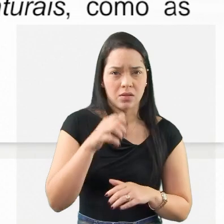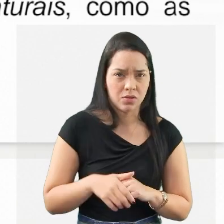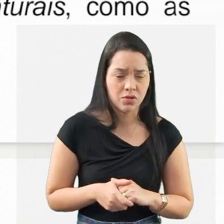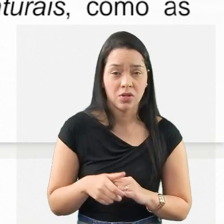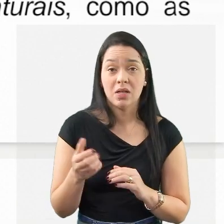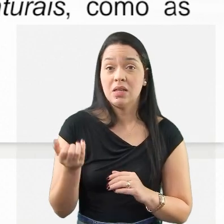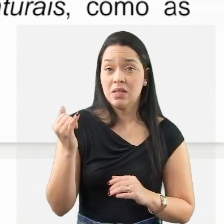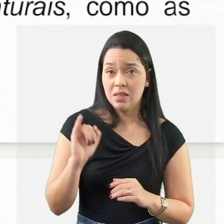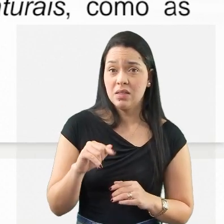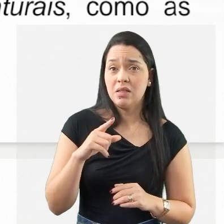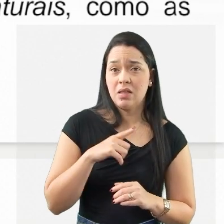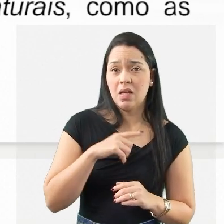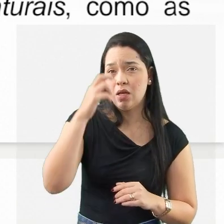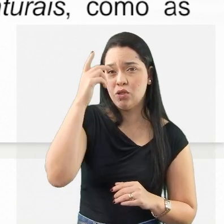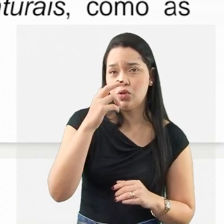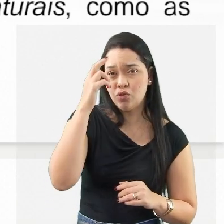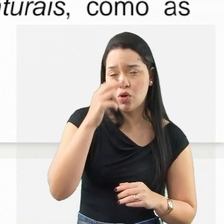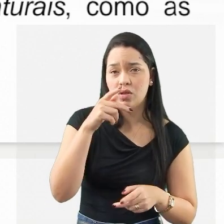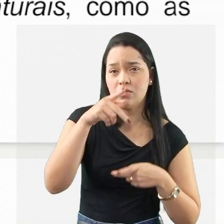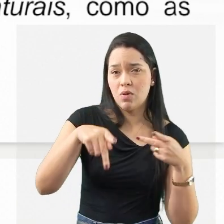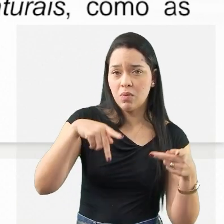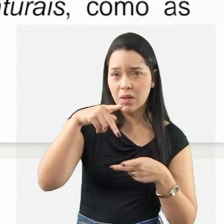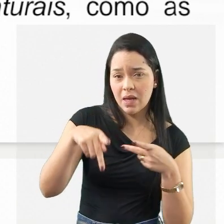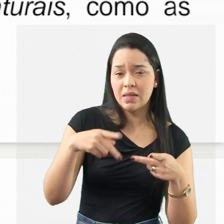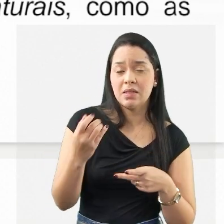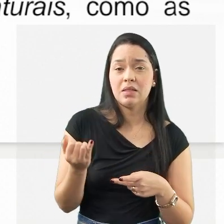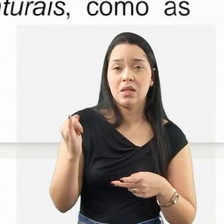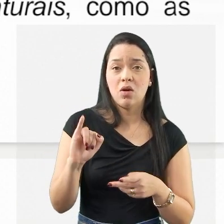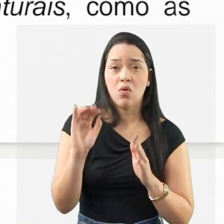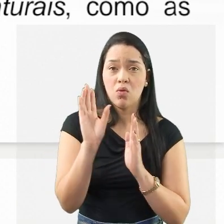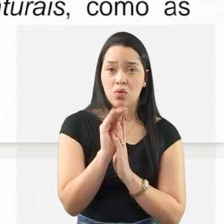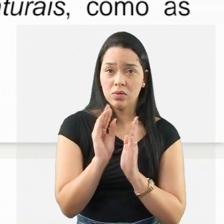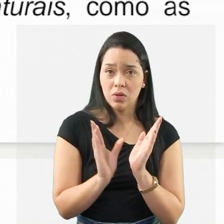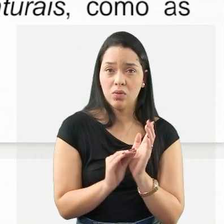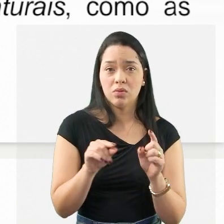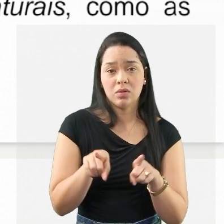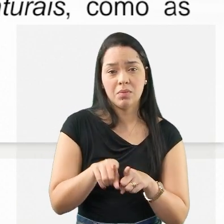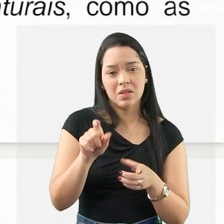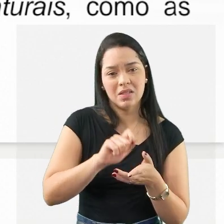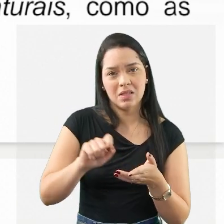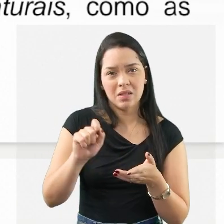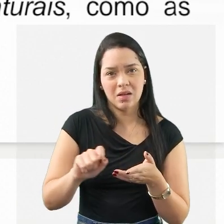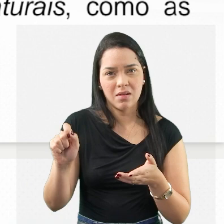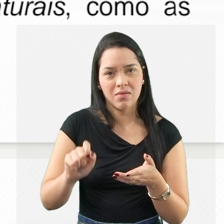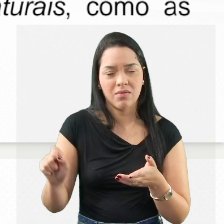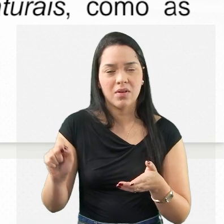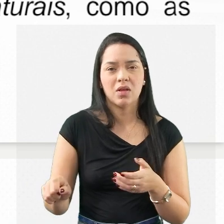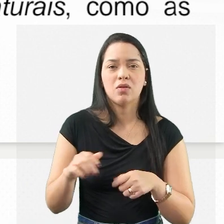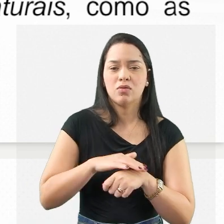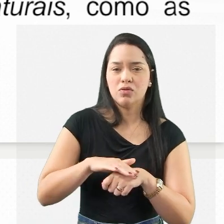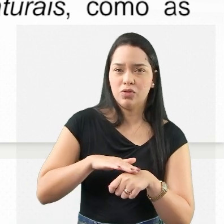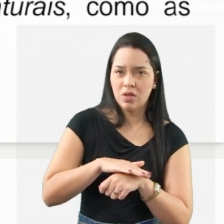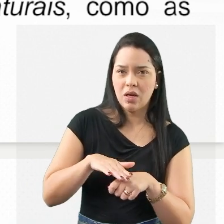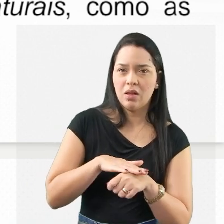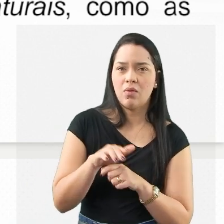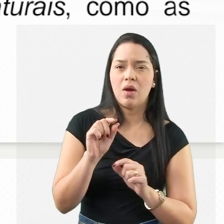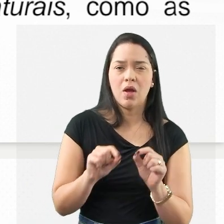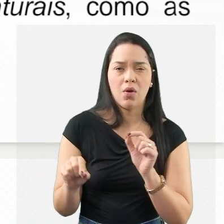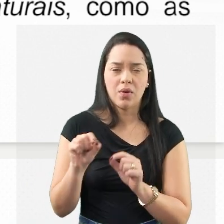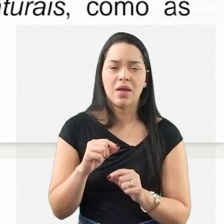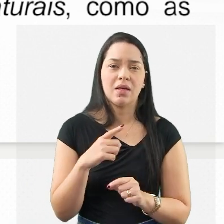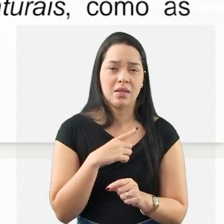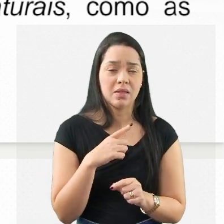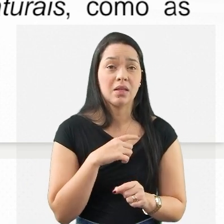repassadas histórias populares, então a gente vai ver que o conteúdo, a forma de escrever, o diálogo, é um diálogo que